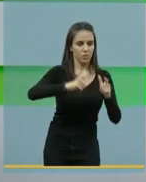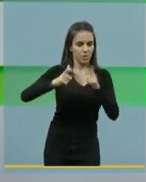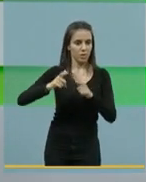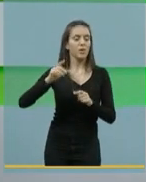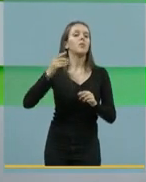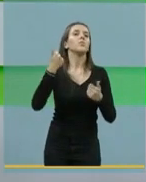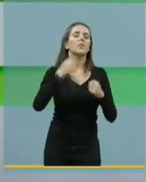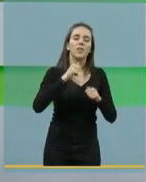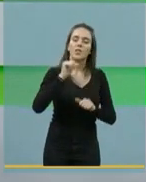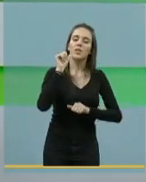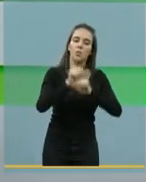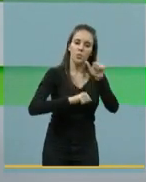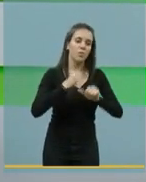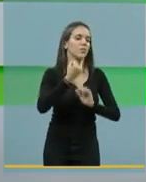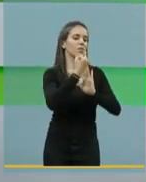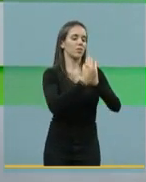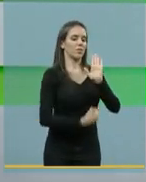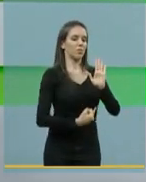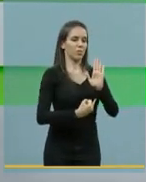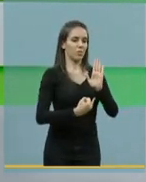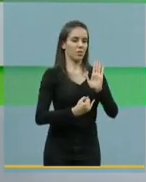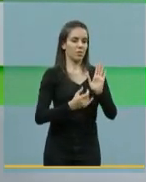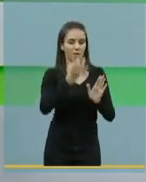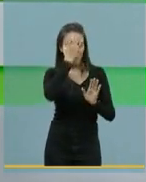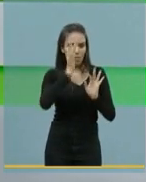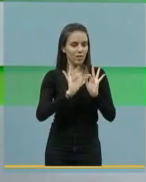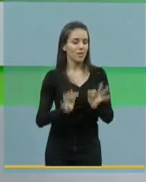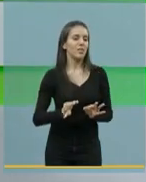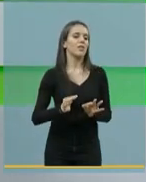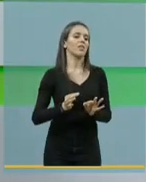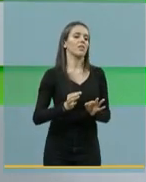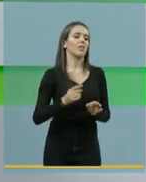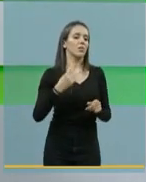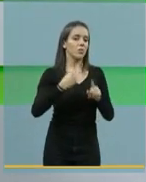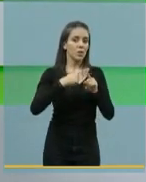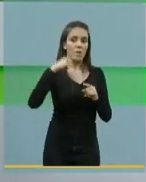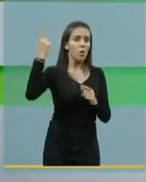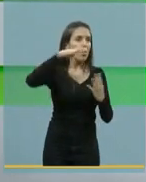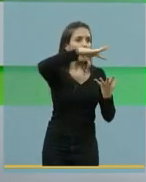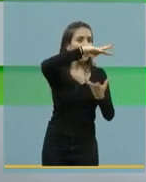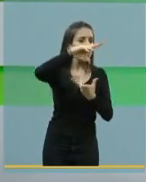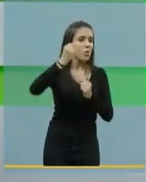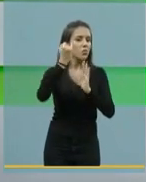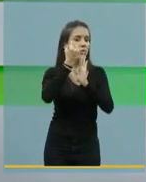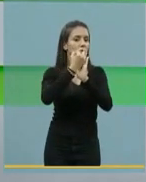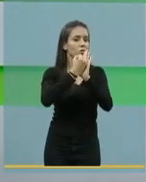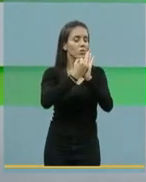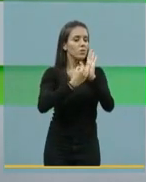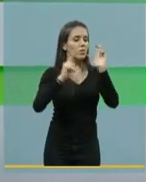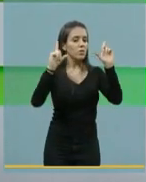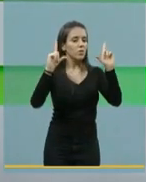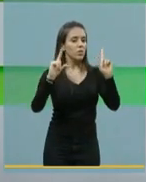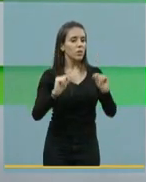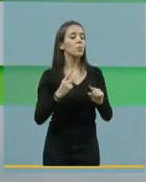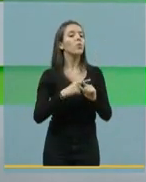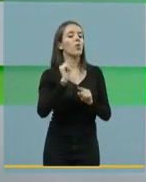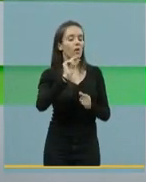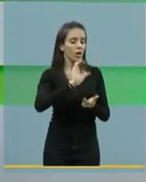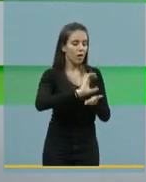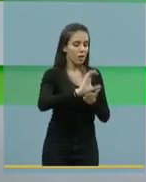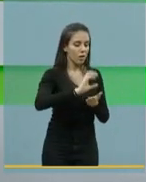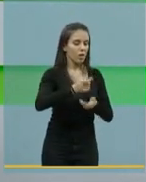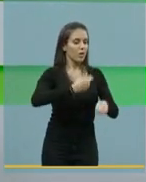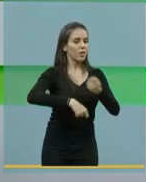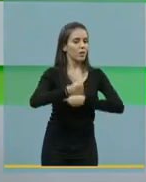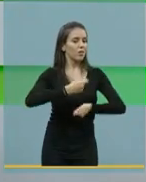tributário um segundo momento reduz impostos o mundo está reduzindo o imposto para investimento produtivo